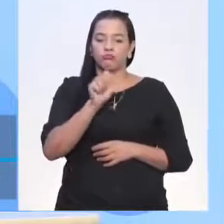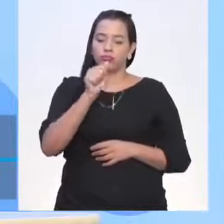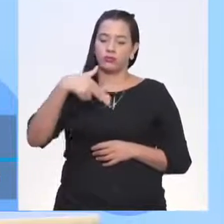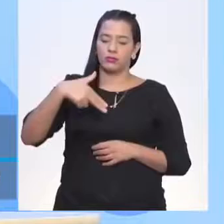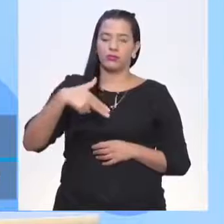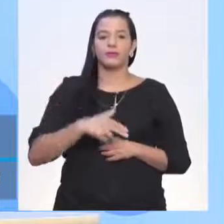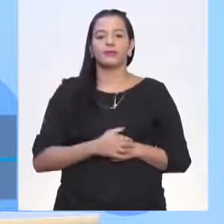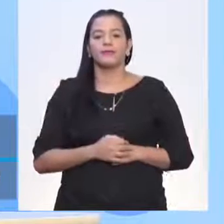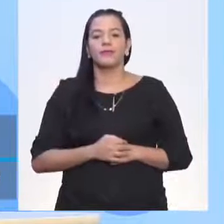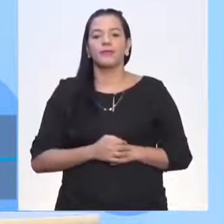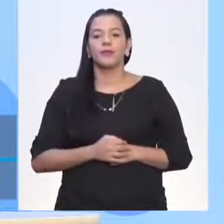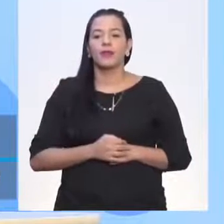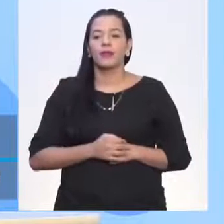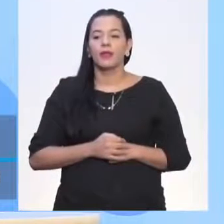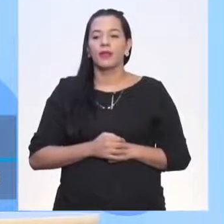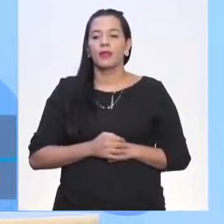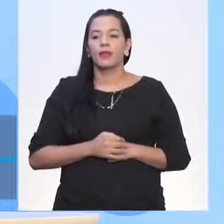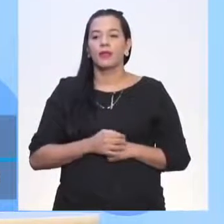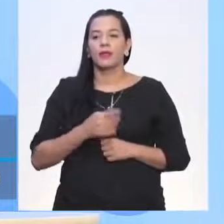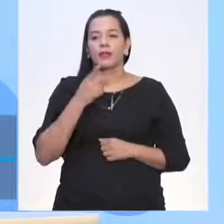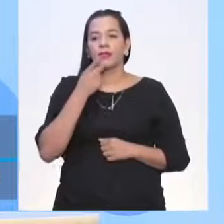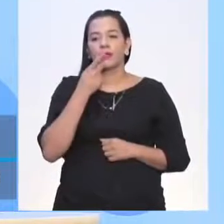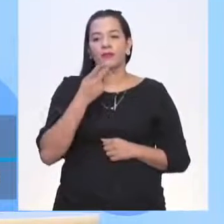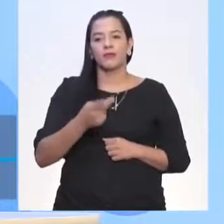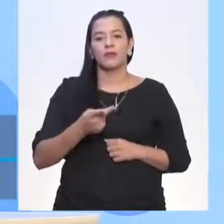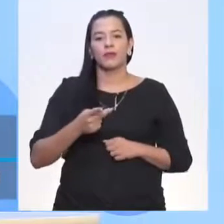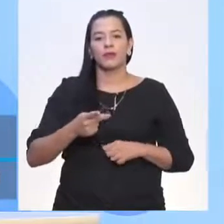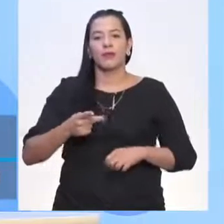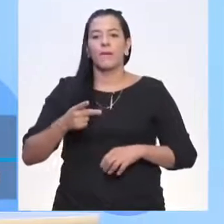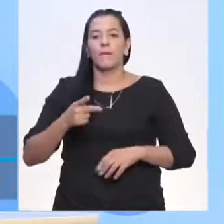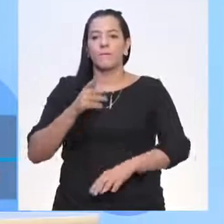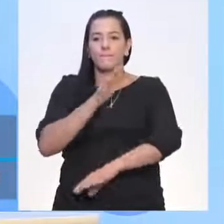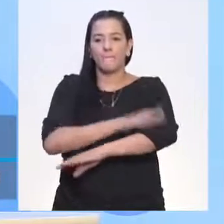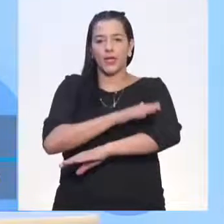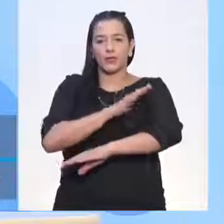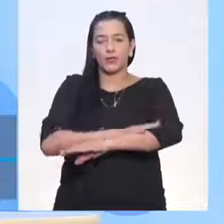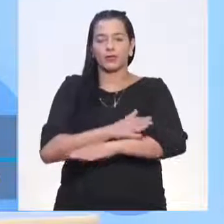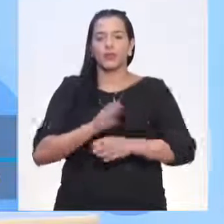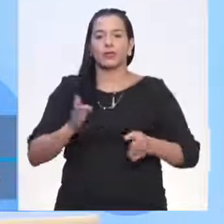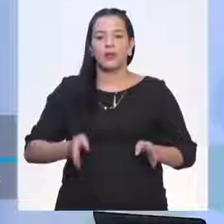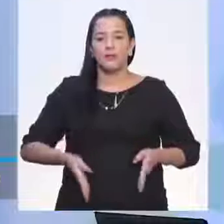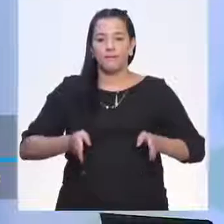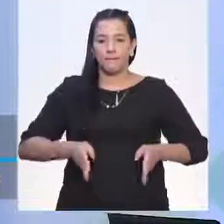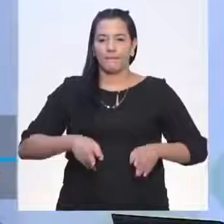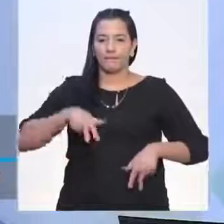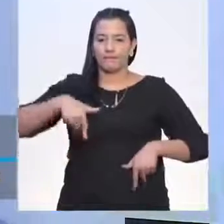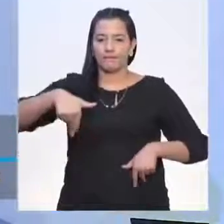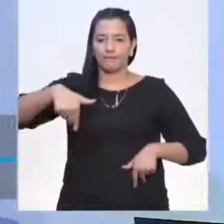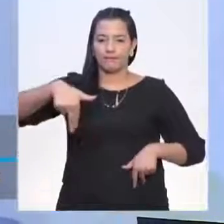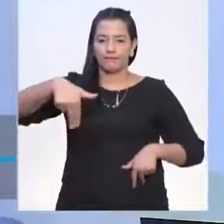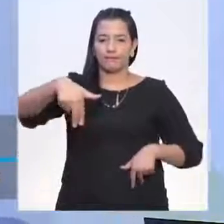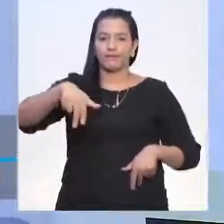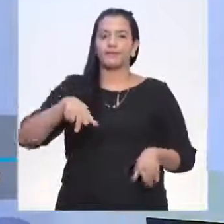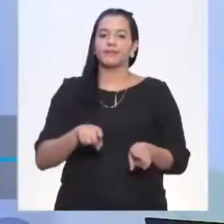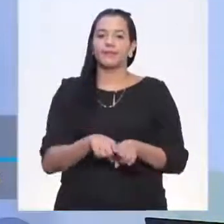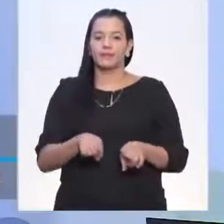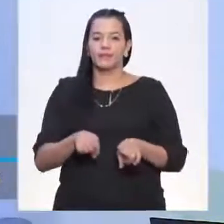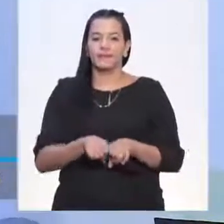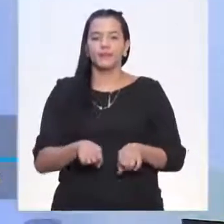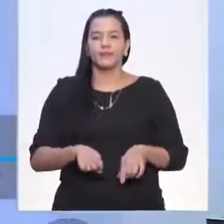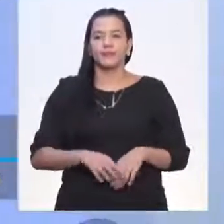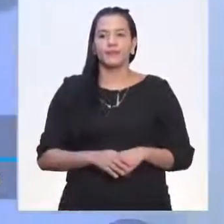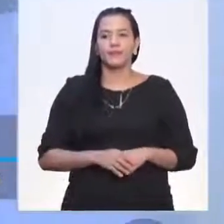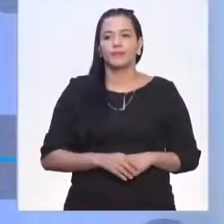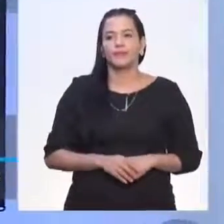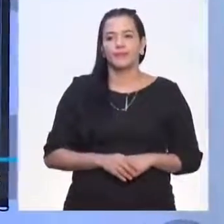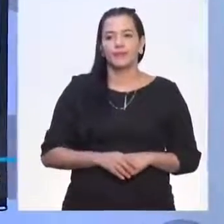Enfim, e ele disse assim, nossos braços e pernas também são alavancas. Também, eu estou preparando uma aula sobre isso.